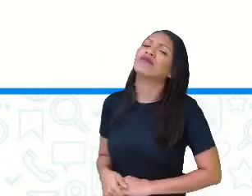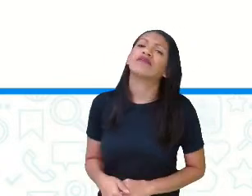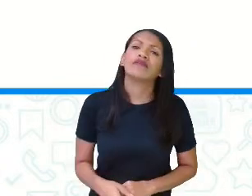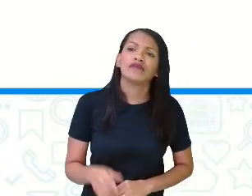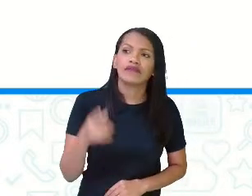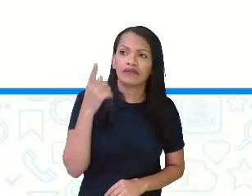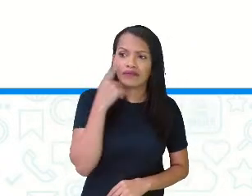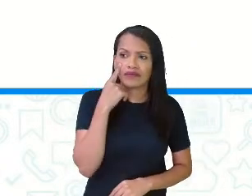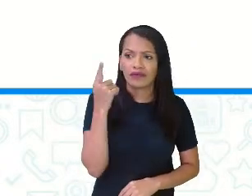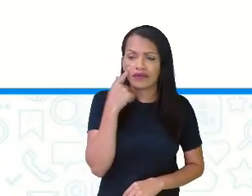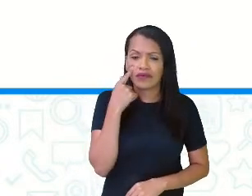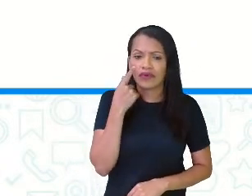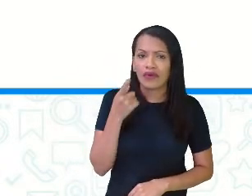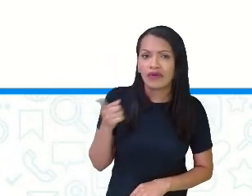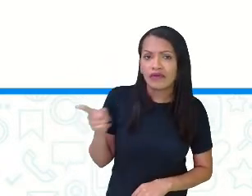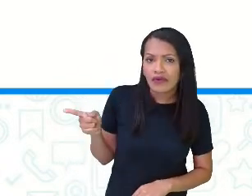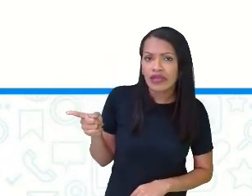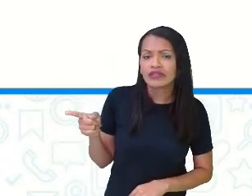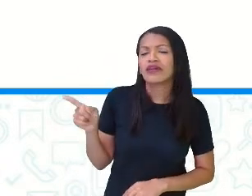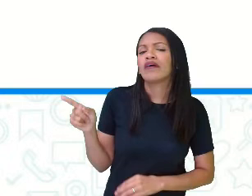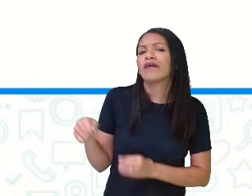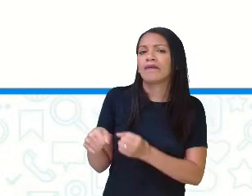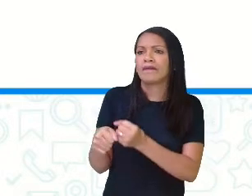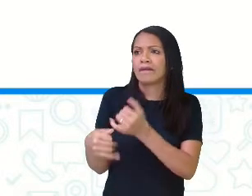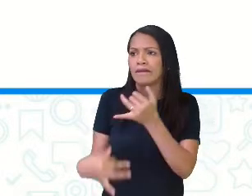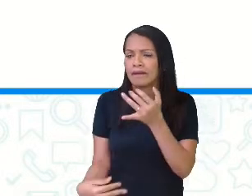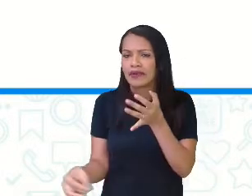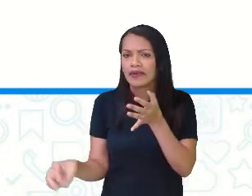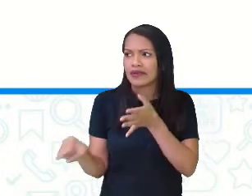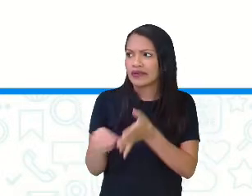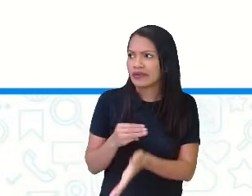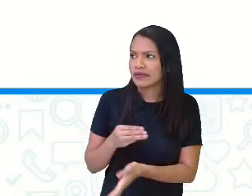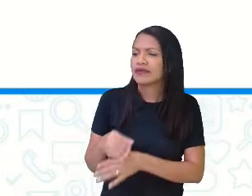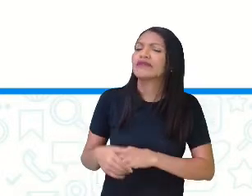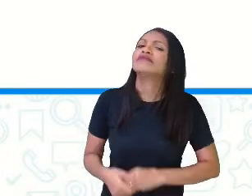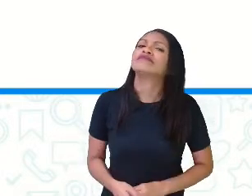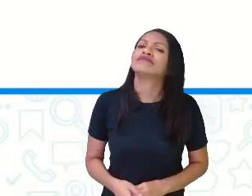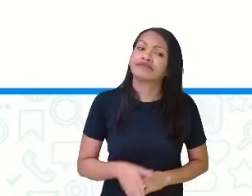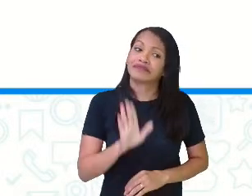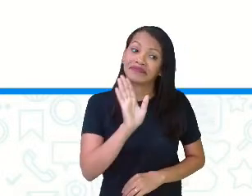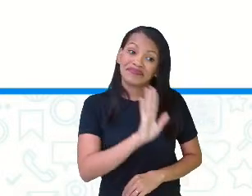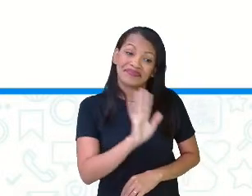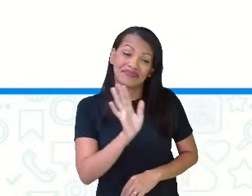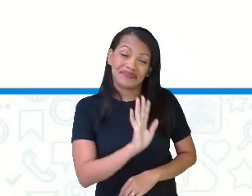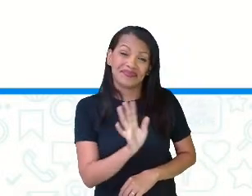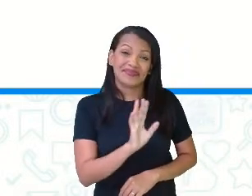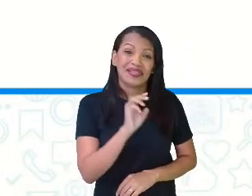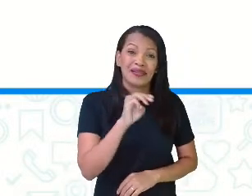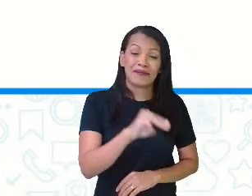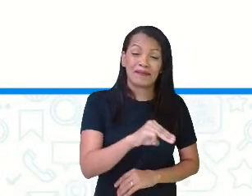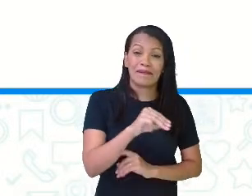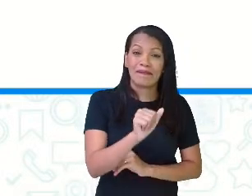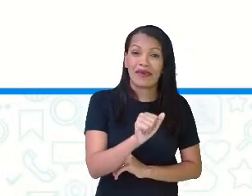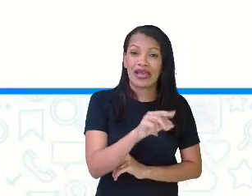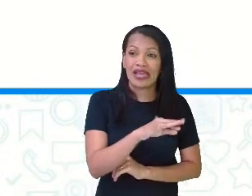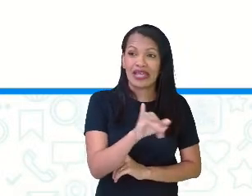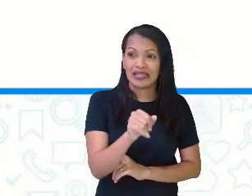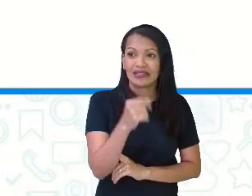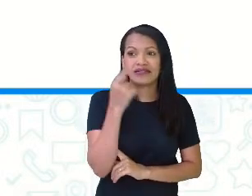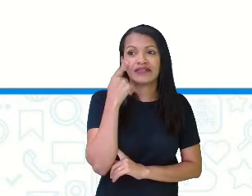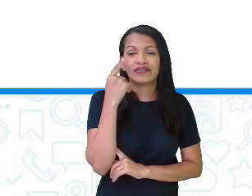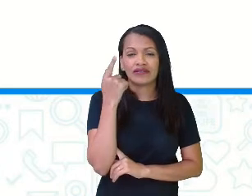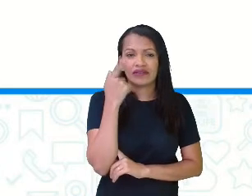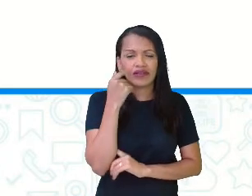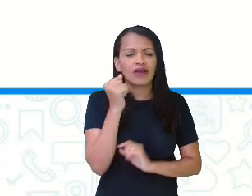mim todas as mensagens. E aí, professora? O pessoal do Matias está aqui, o Luan lhe dando bom dia, e ele disse que por enquanto